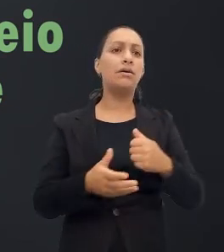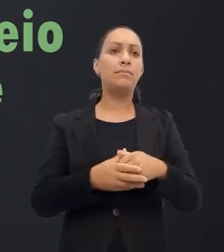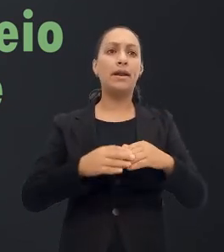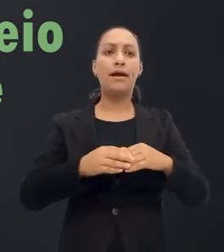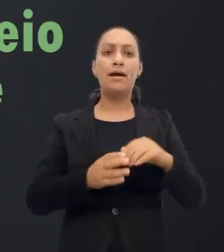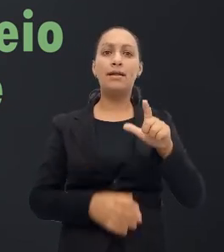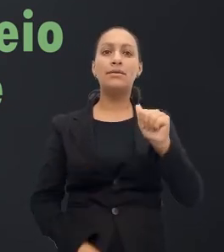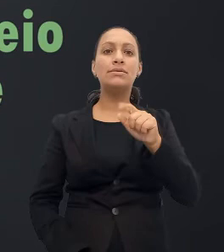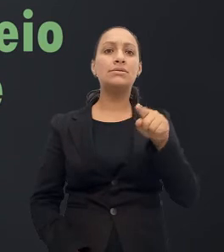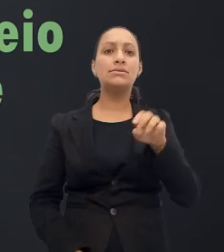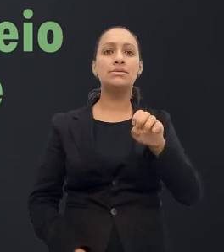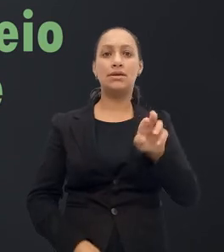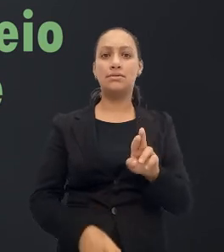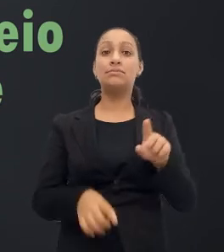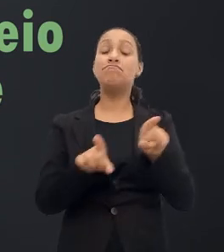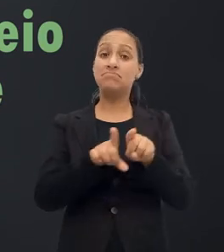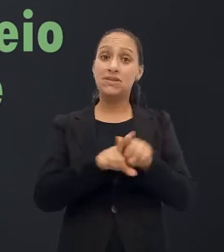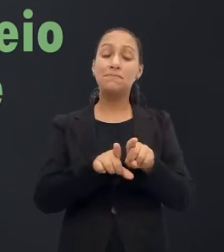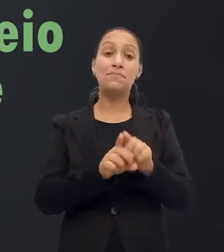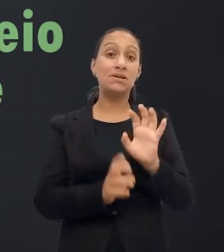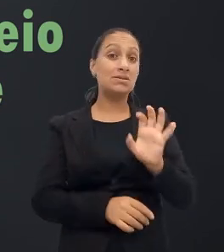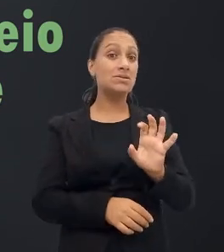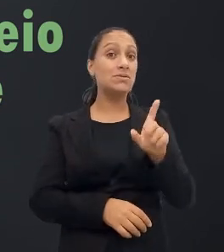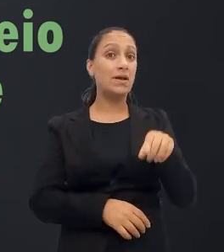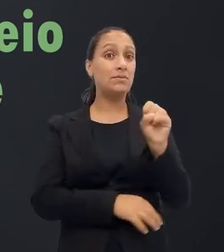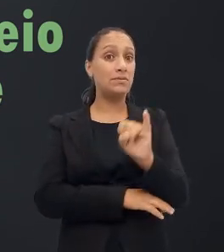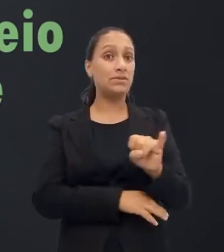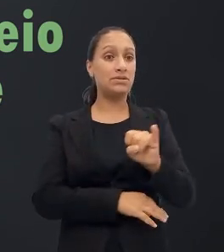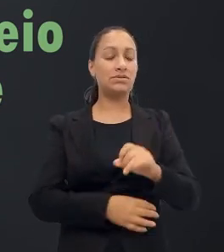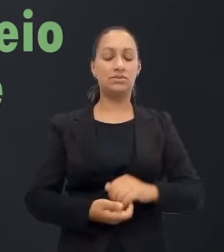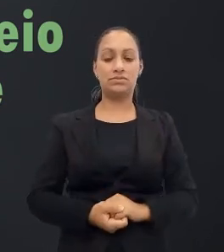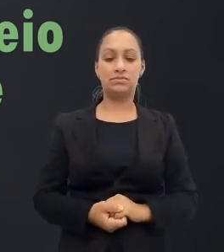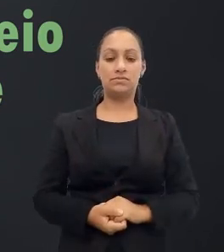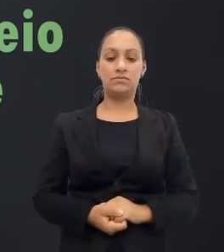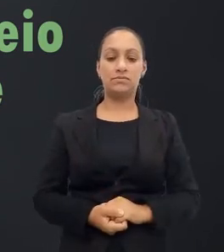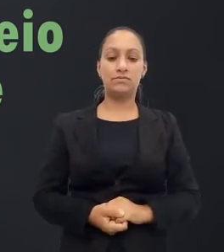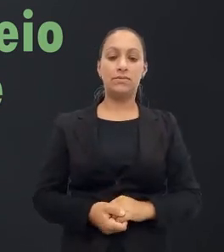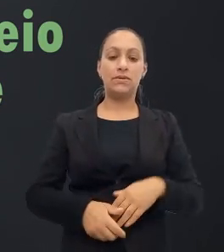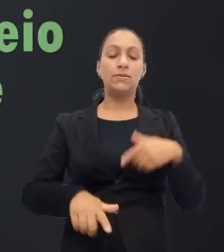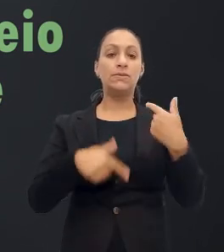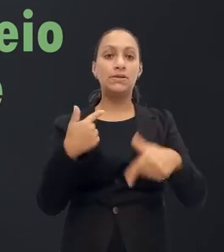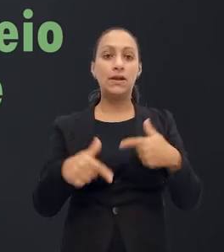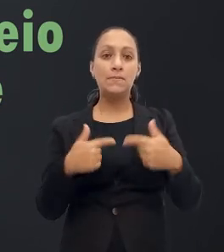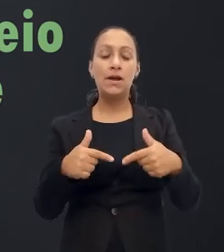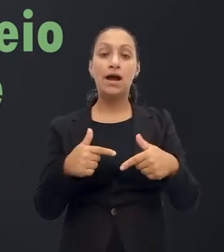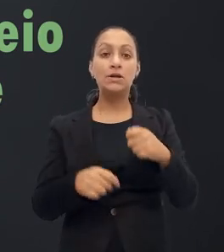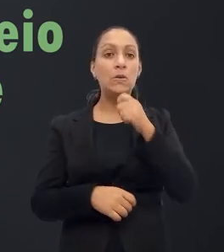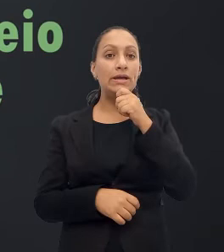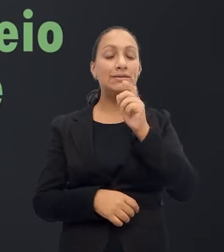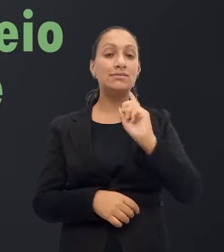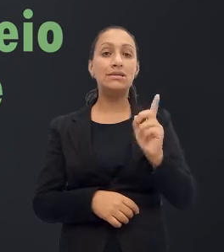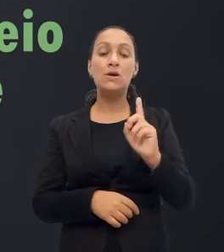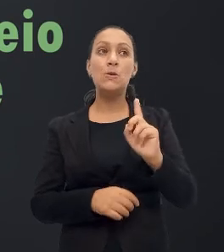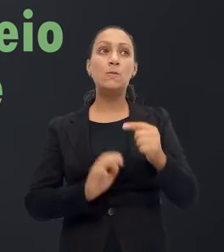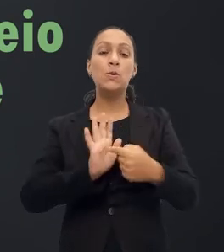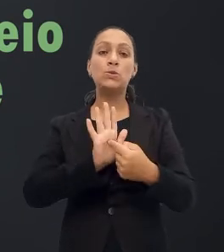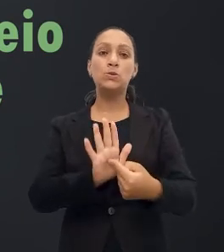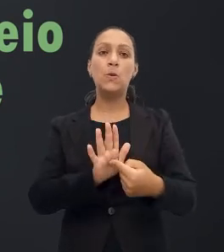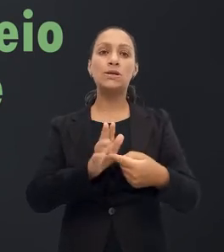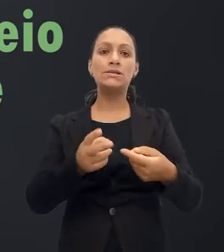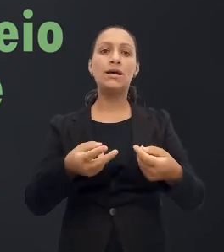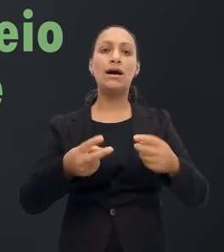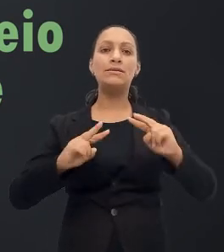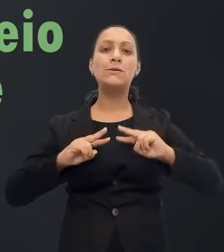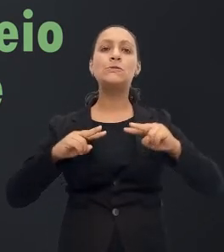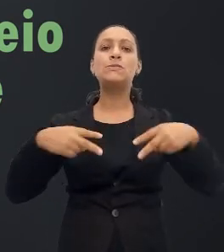Então, essa avaliação também se torna importante nesse sentido. Nenhum trabalho ainda demonstrou essa transmissão que nós chamamos